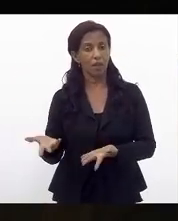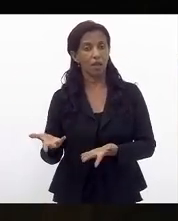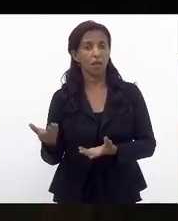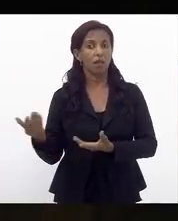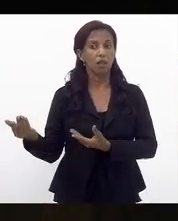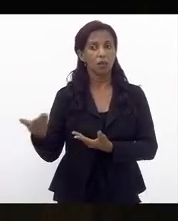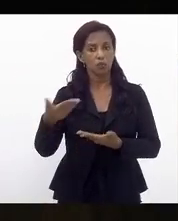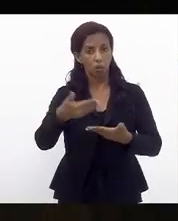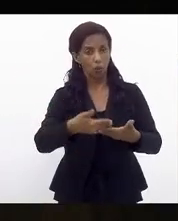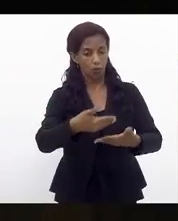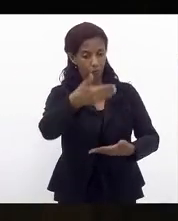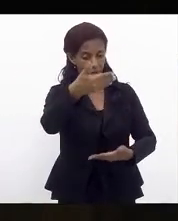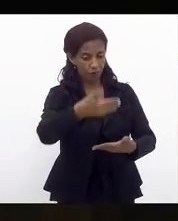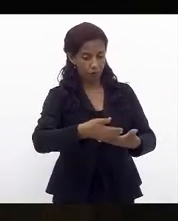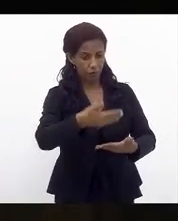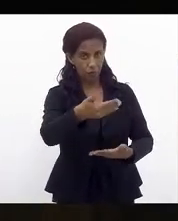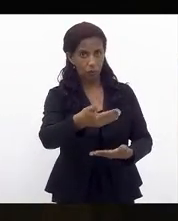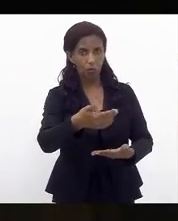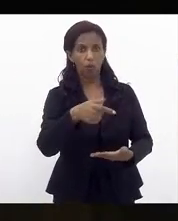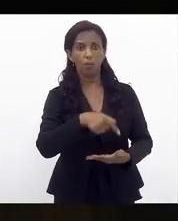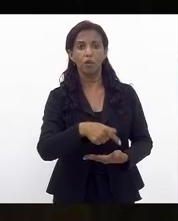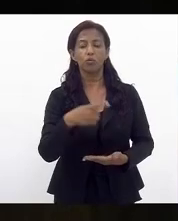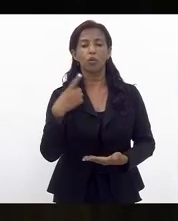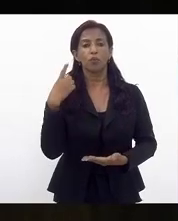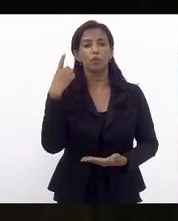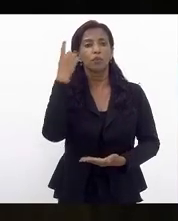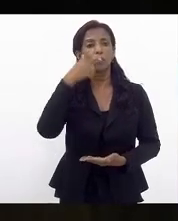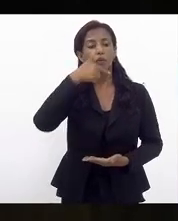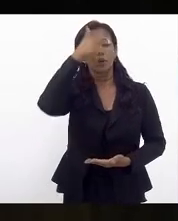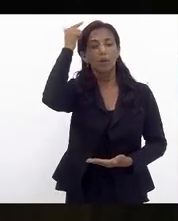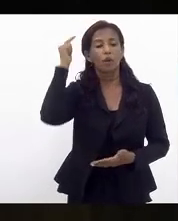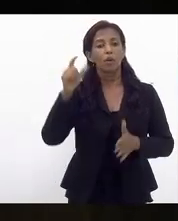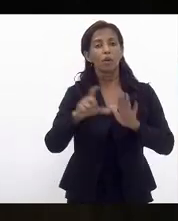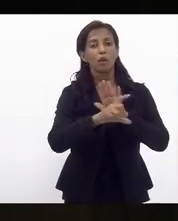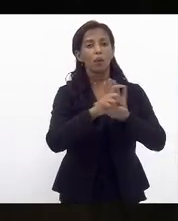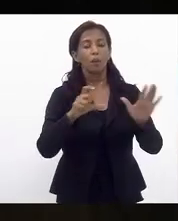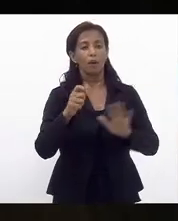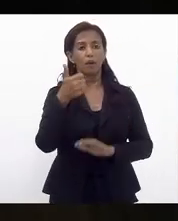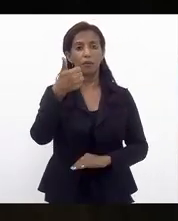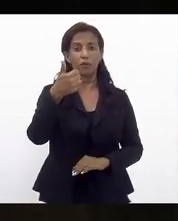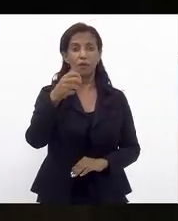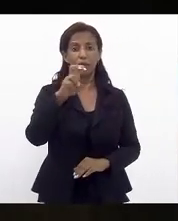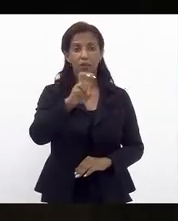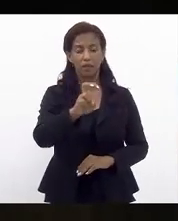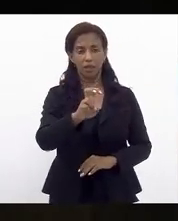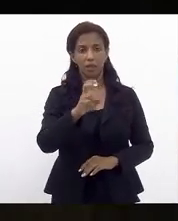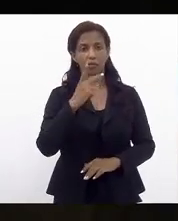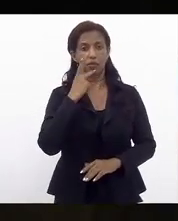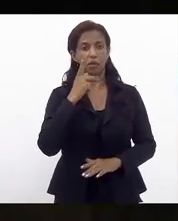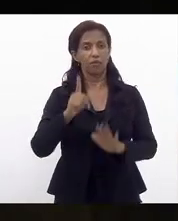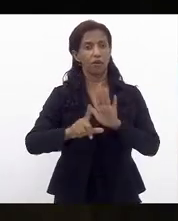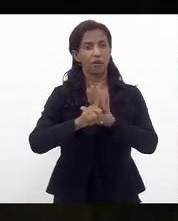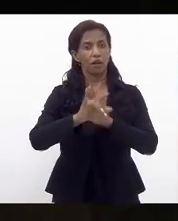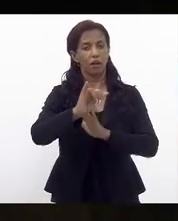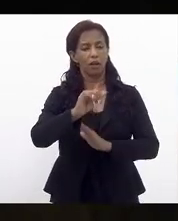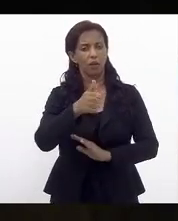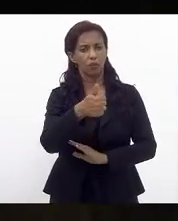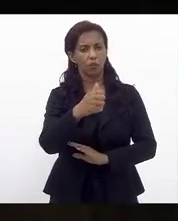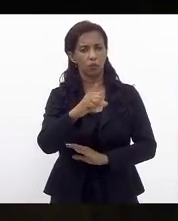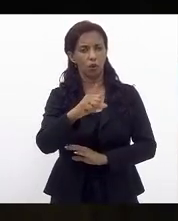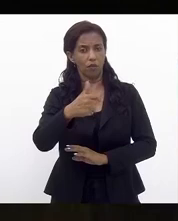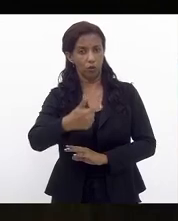forma como ficou mas como também colocou do deputado Luiz Paulo O que é o parágrafo quinto que faz referência à lei complementar 192